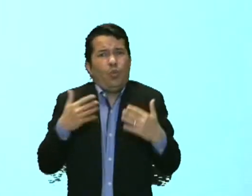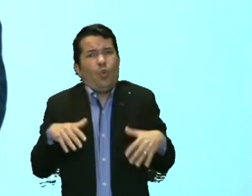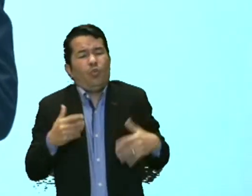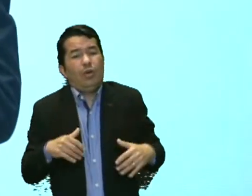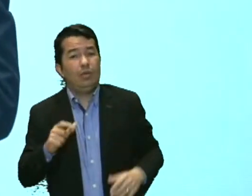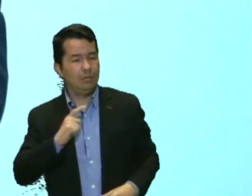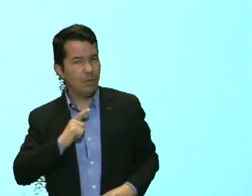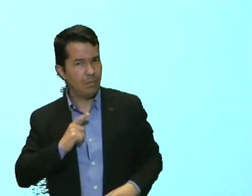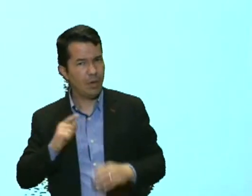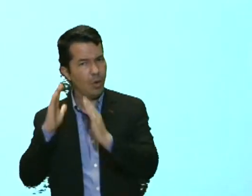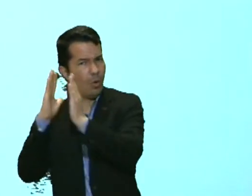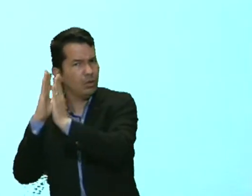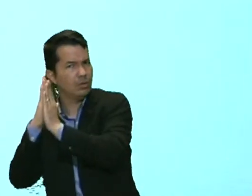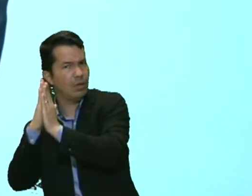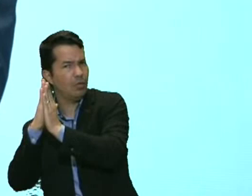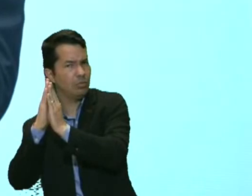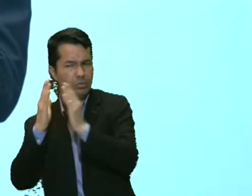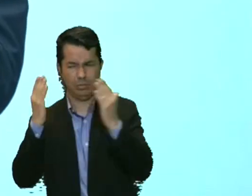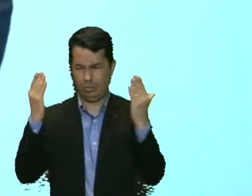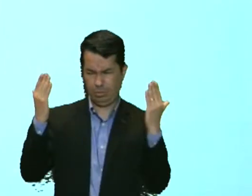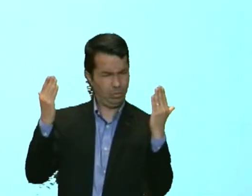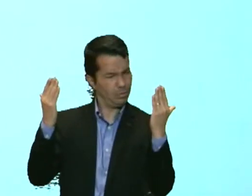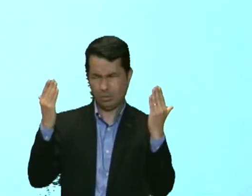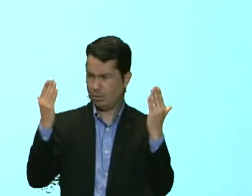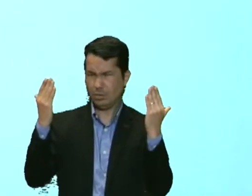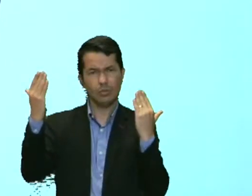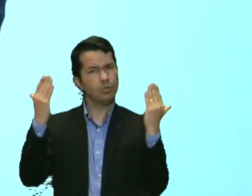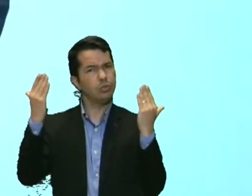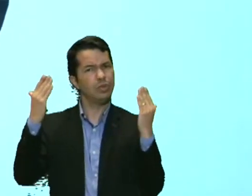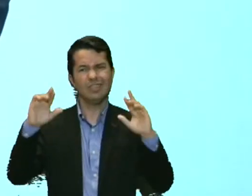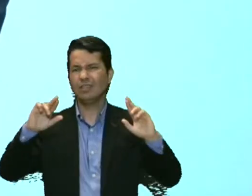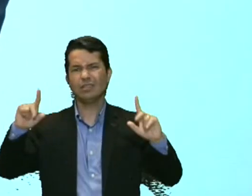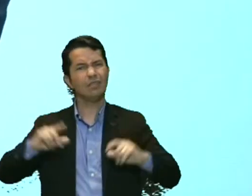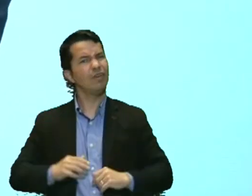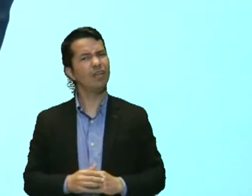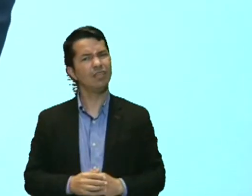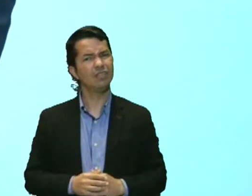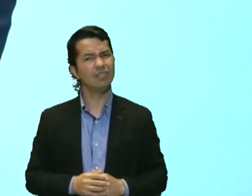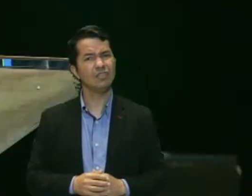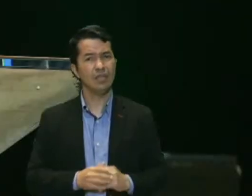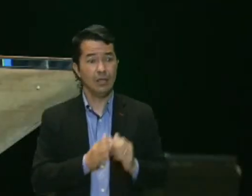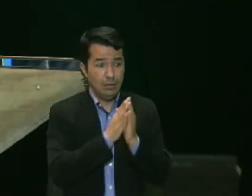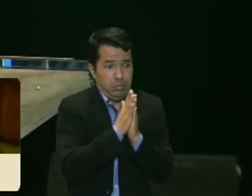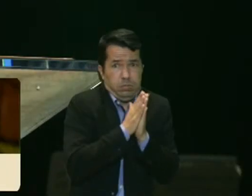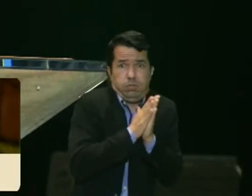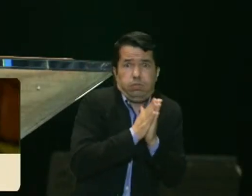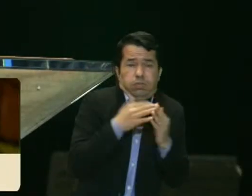revelação do Espírito Santo, através dessa palavra, que são duas grandes forças,